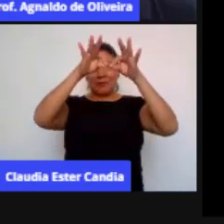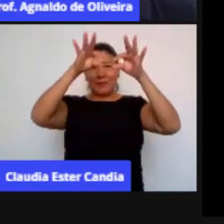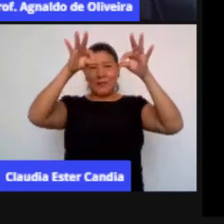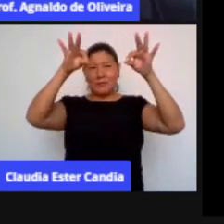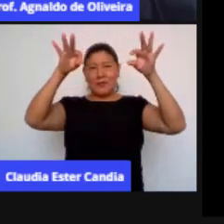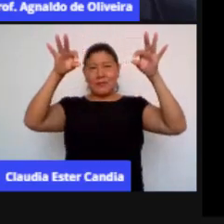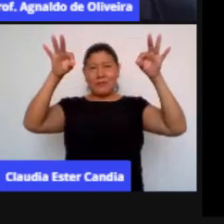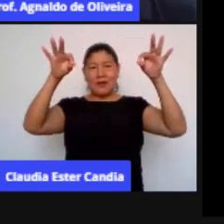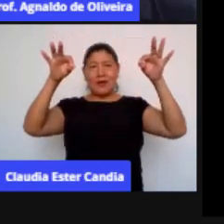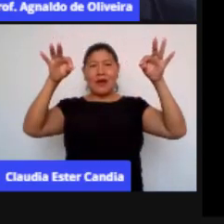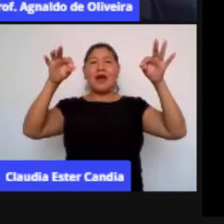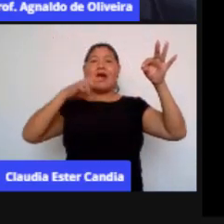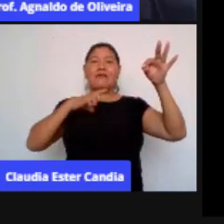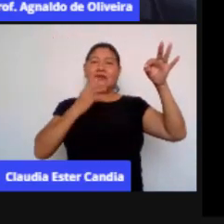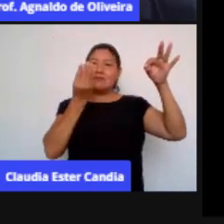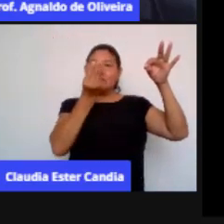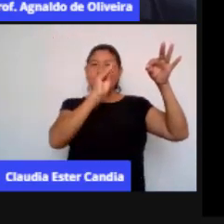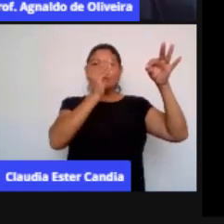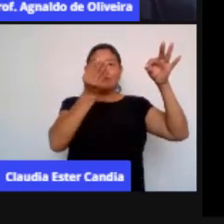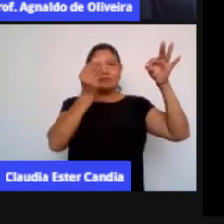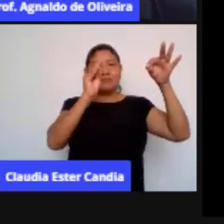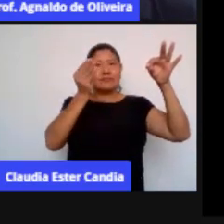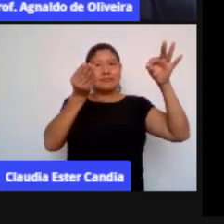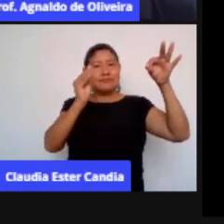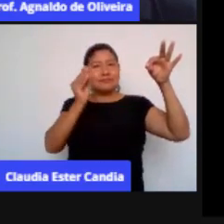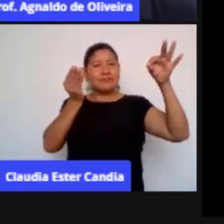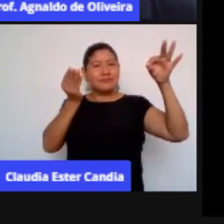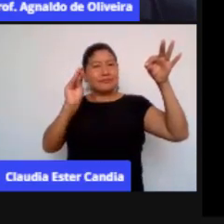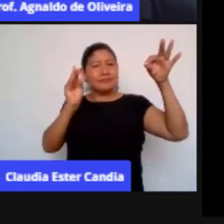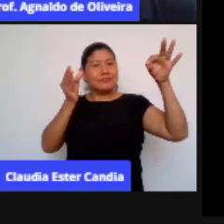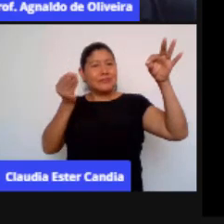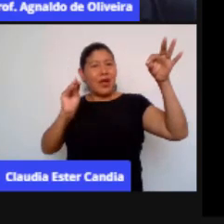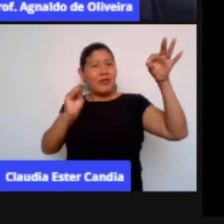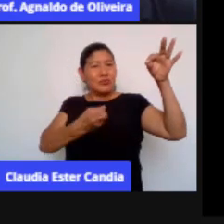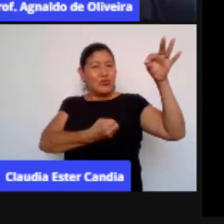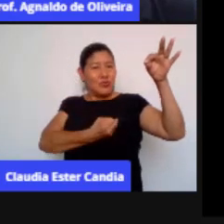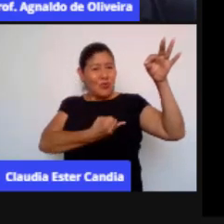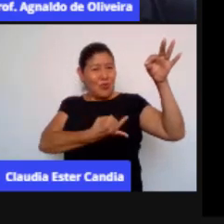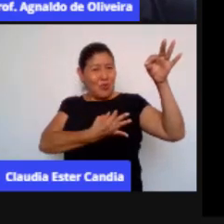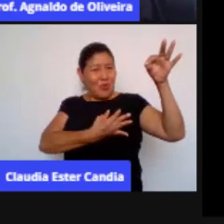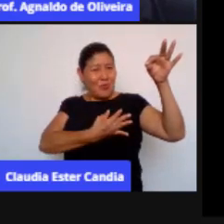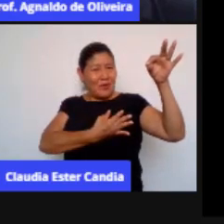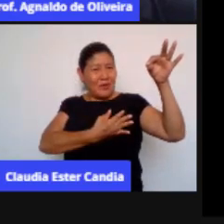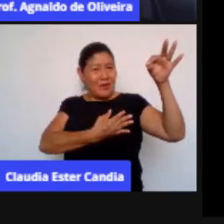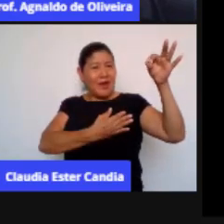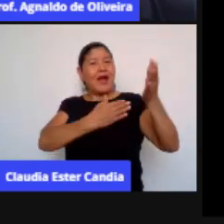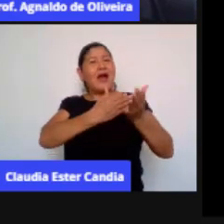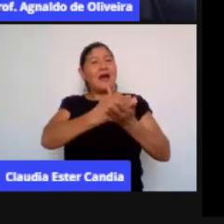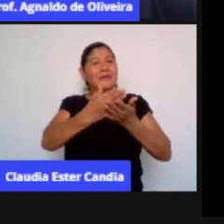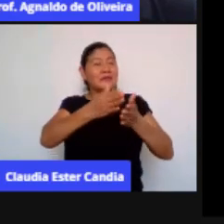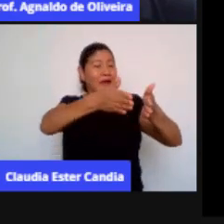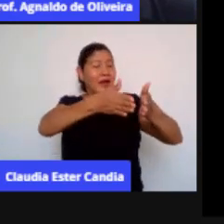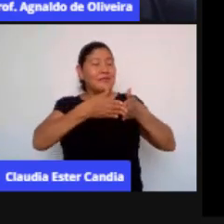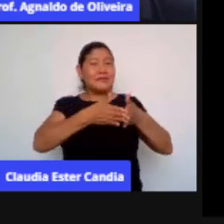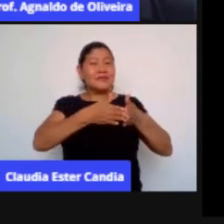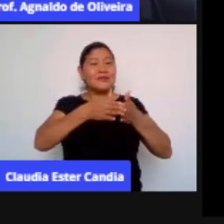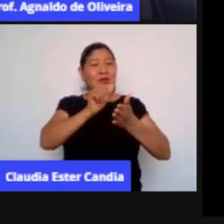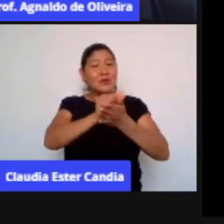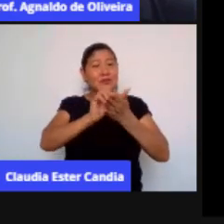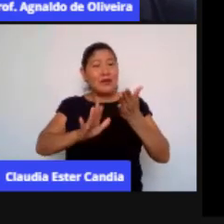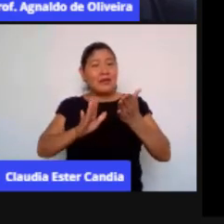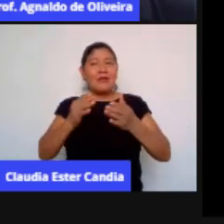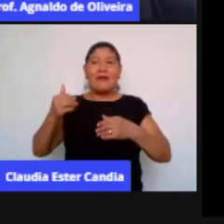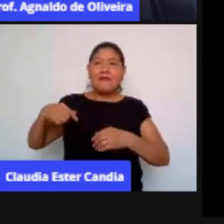números posicionados, né? A gente geralmente inicia lá com os números naturais, né? E aí solicitar que os alunos, né, vão lá no